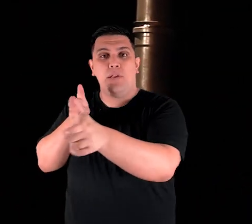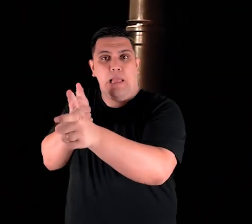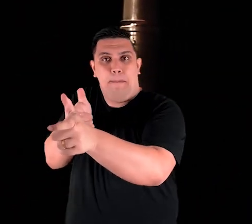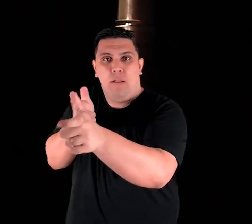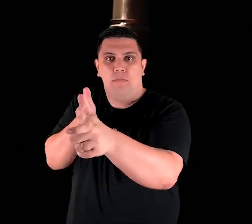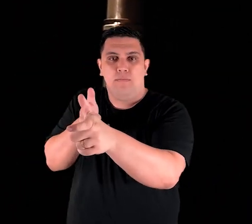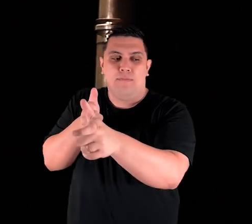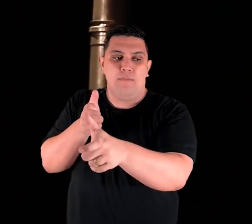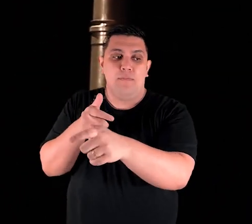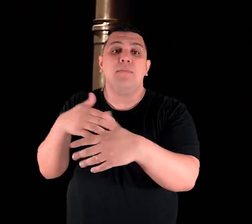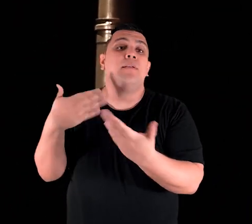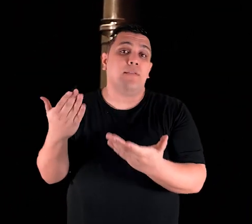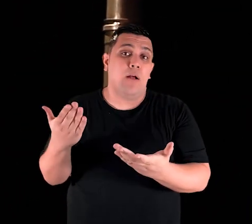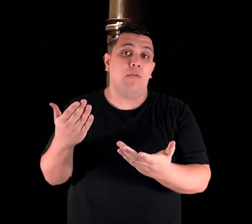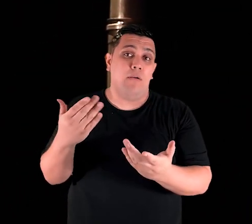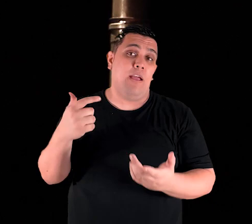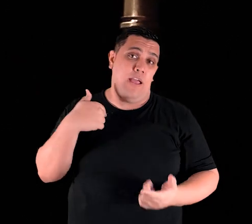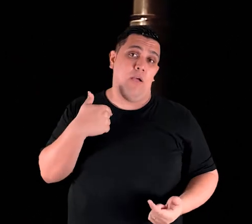Assim,